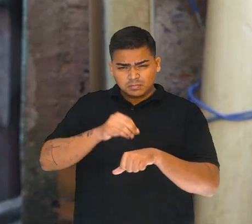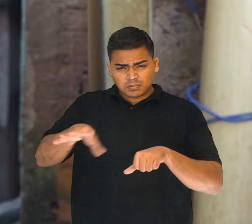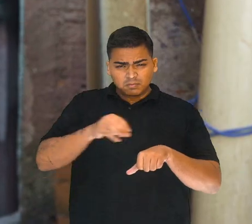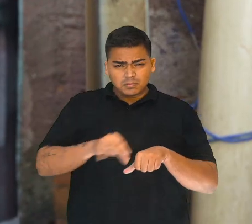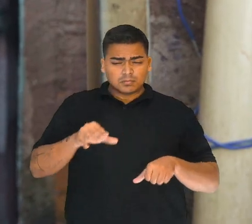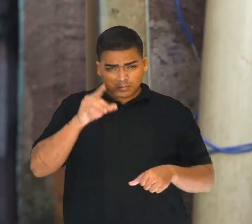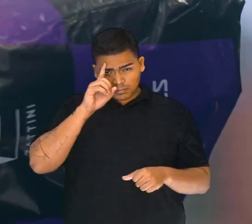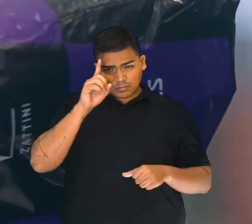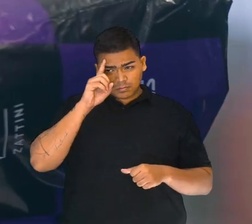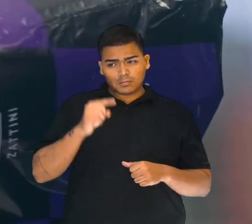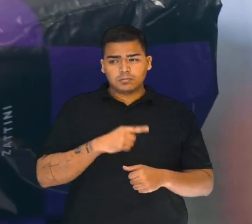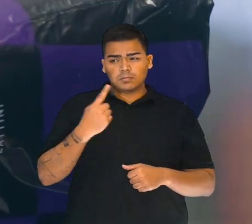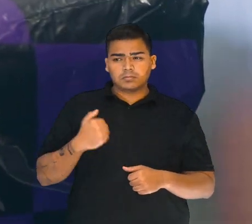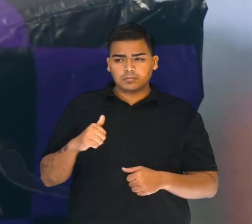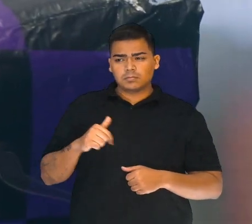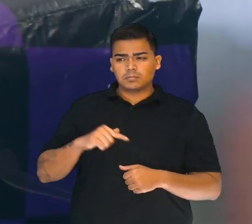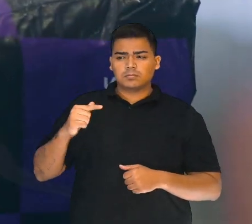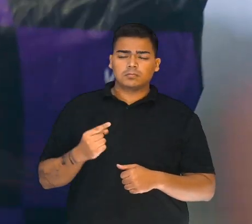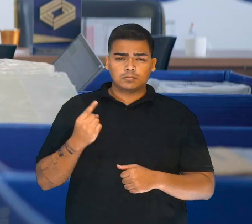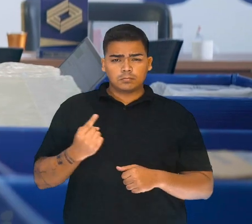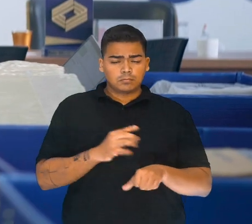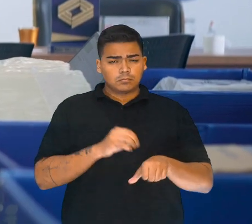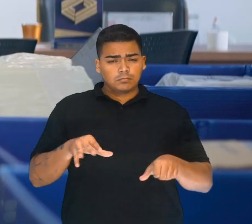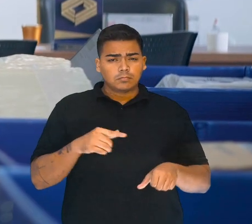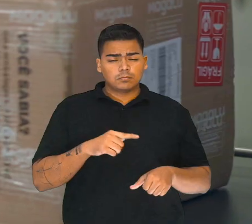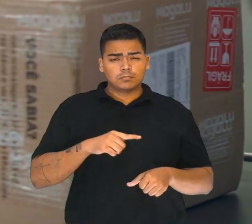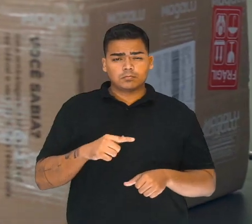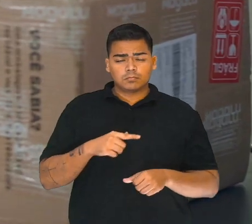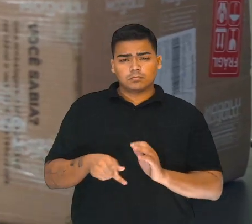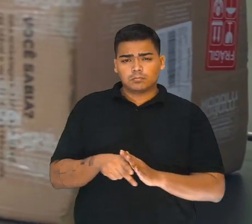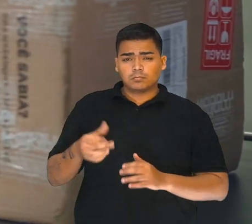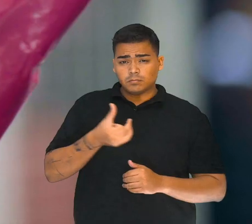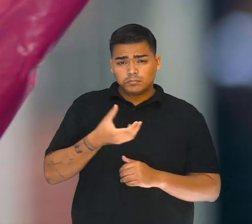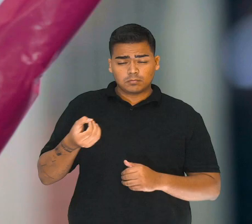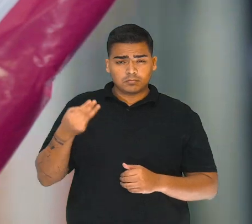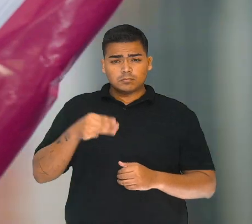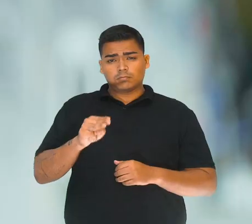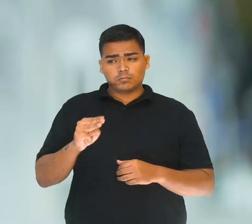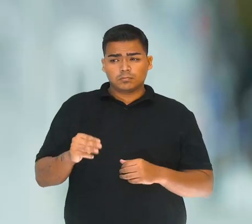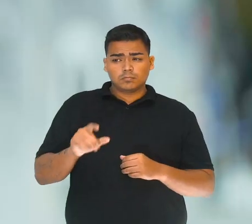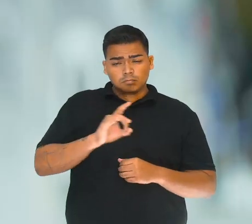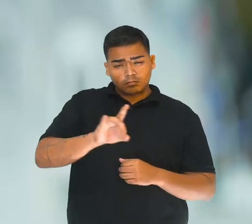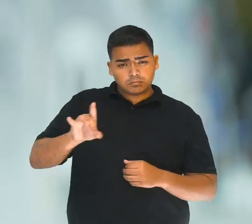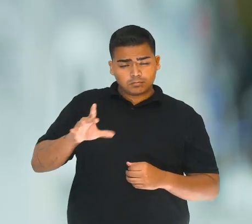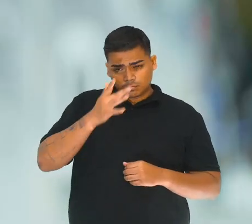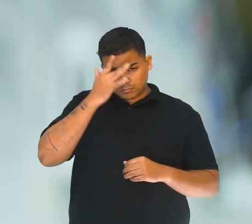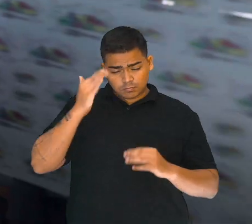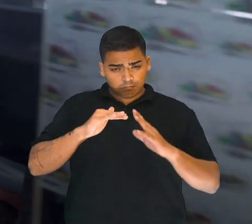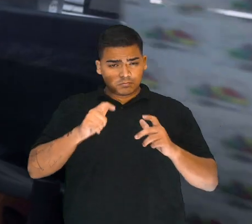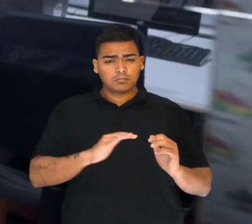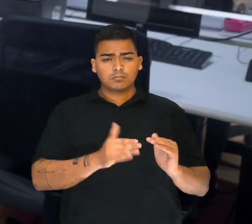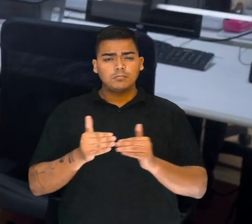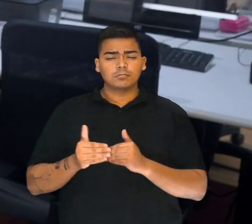nós já entregamos cerca de 1 milhão de pacotes, que representa uma carga de 600 milhões de reais que foram consumidos por moradores de